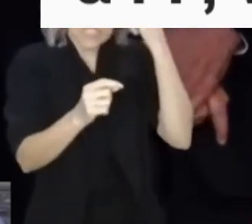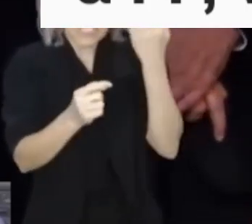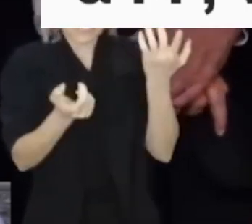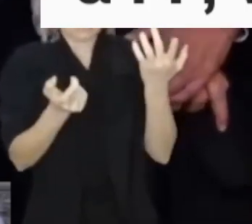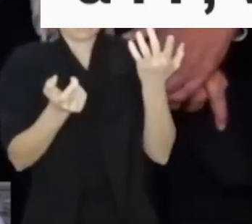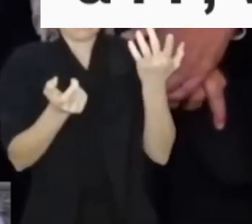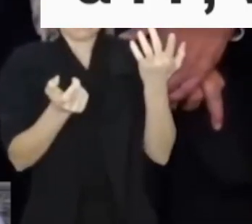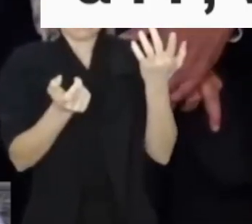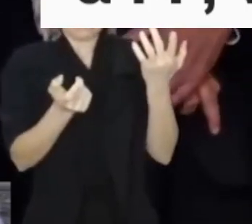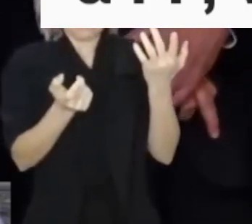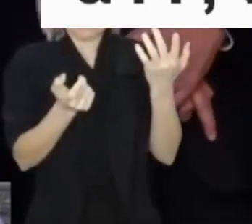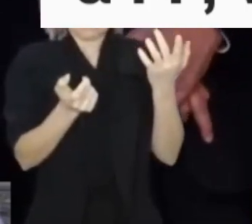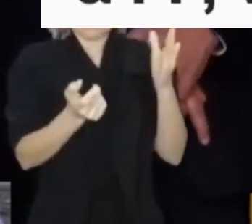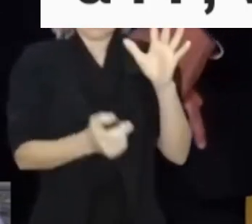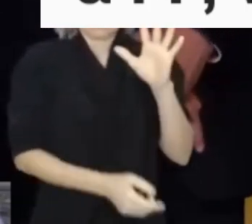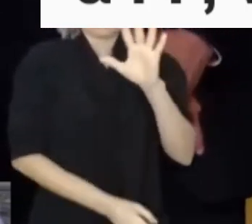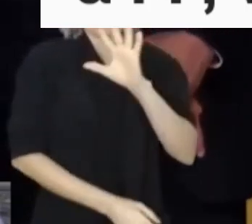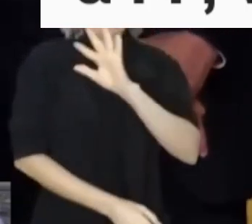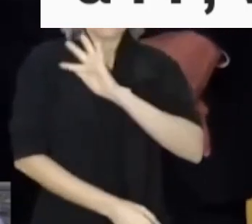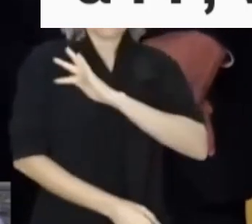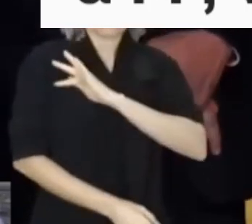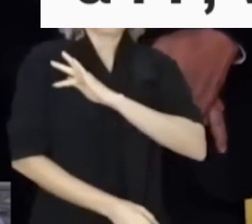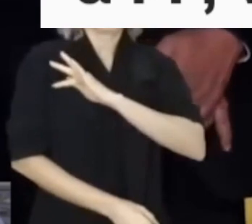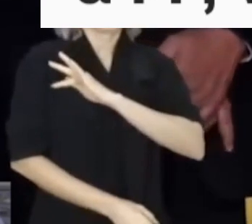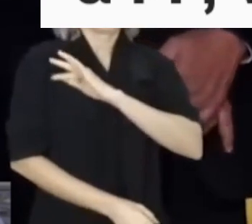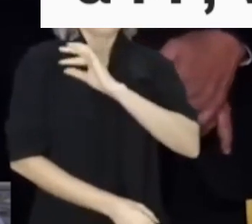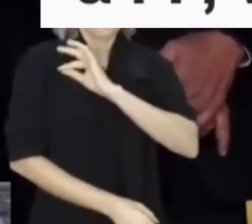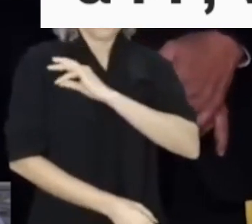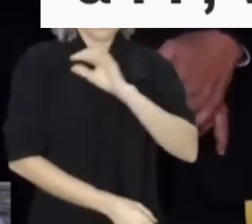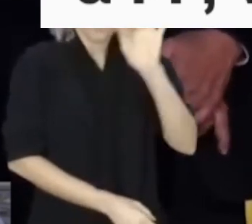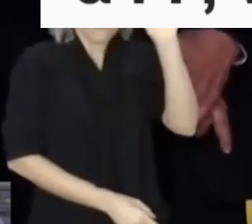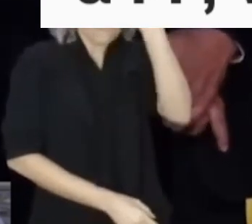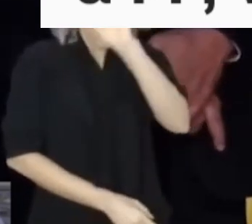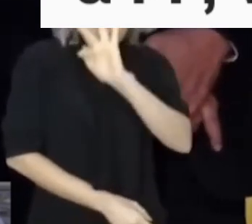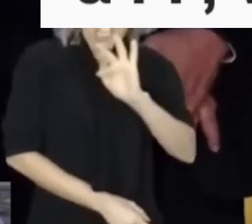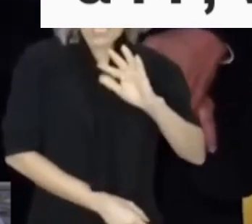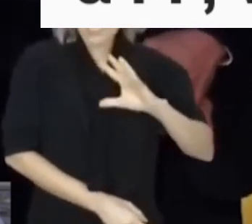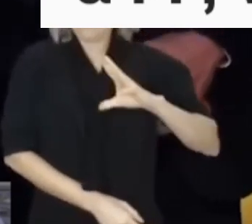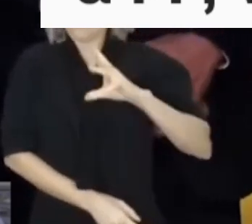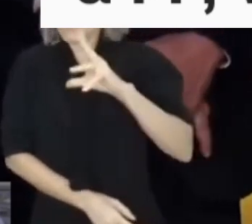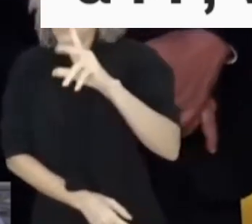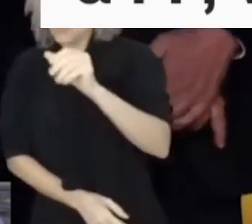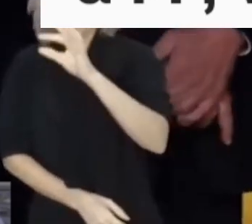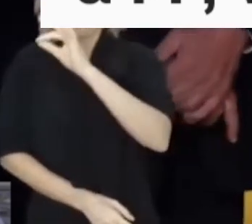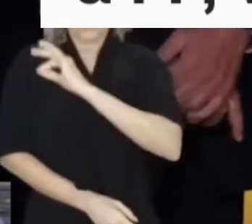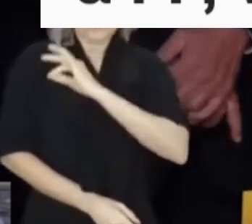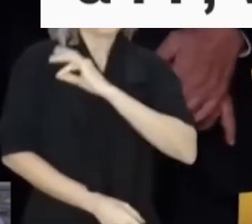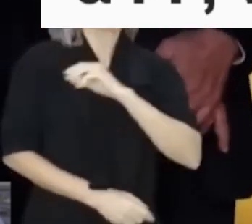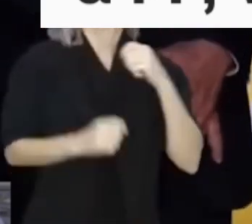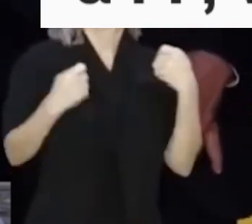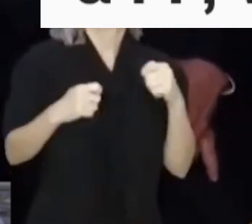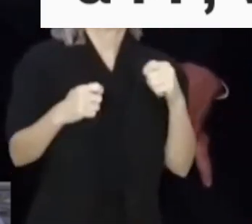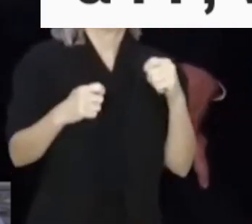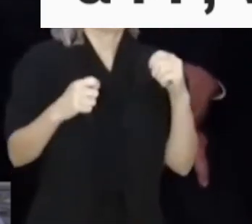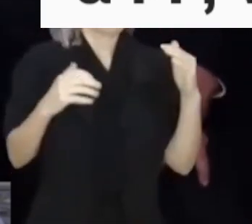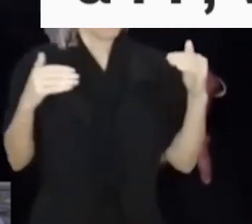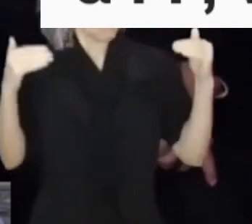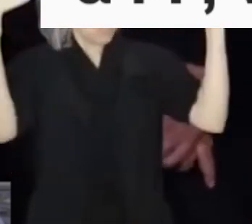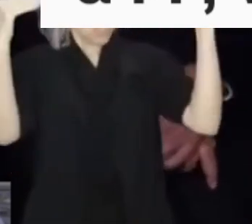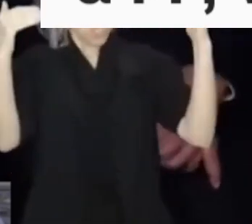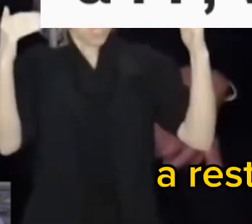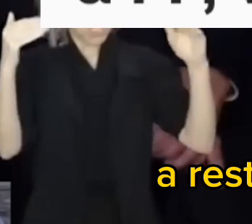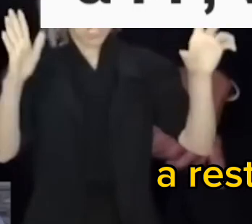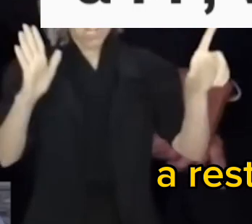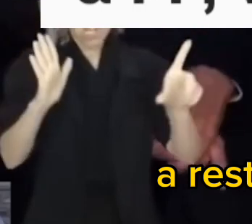artefatos. Pessoal, entre as principais mudanças estão a limitação na quantidade de armas e munições que podem ser comprados por